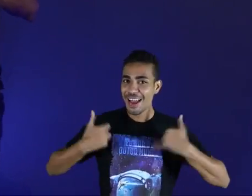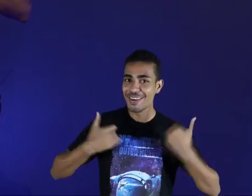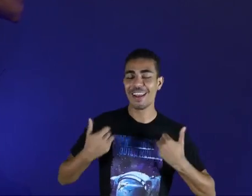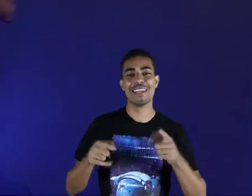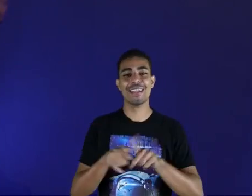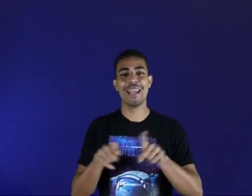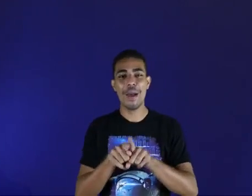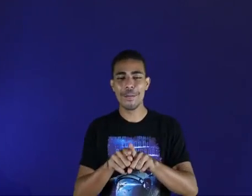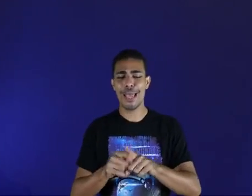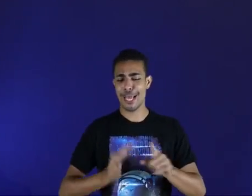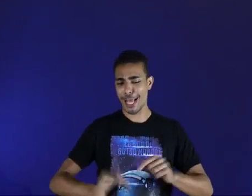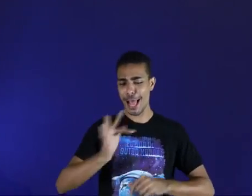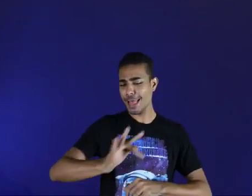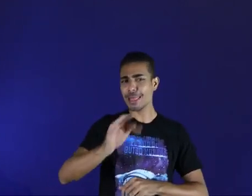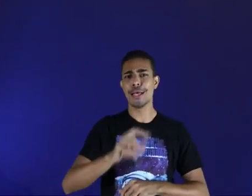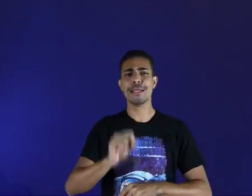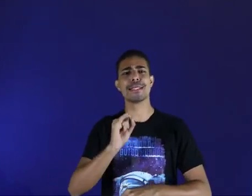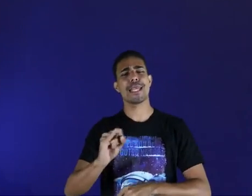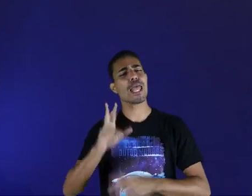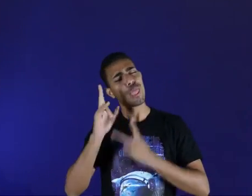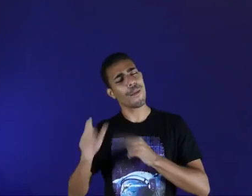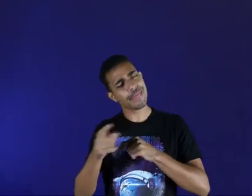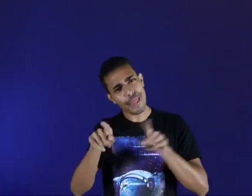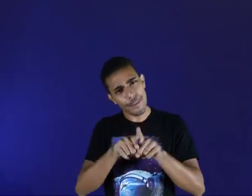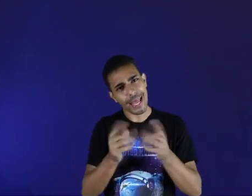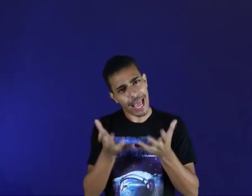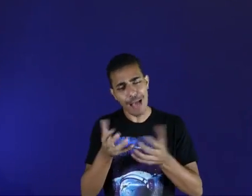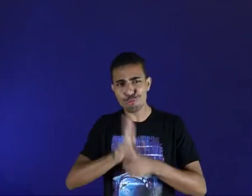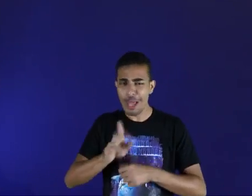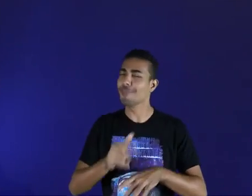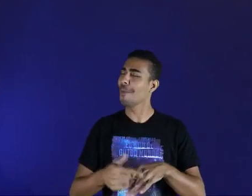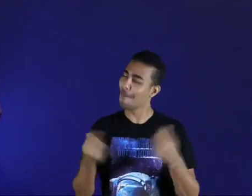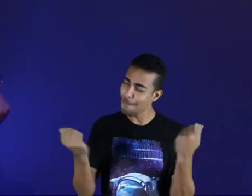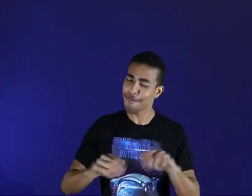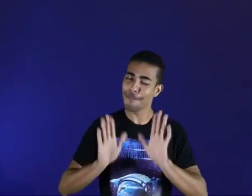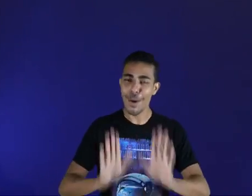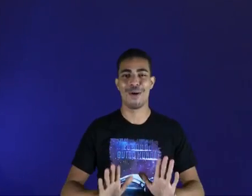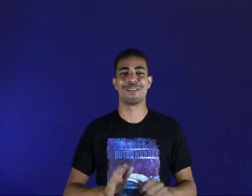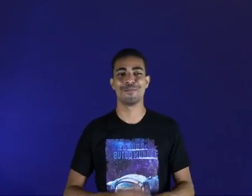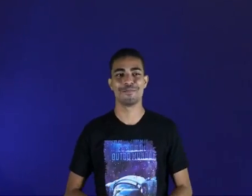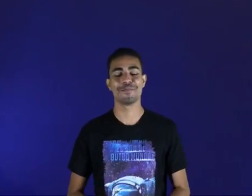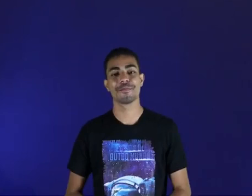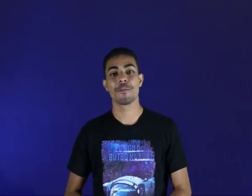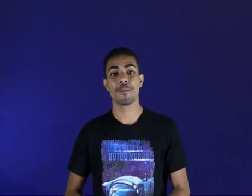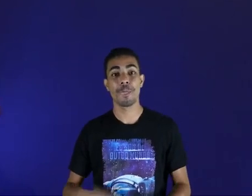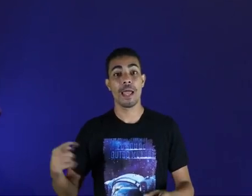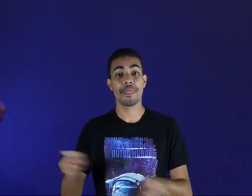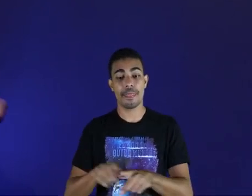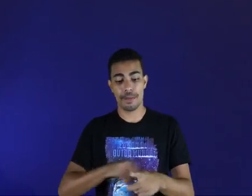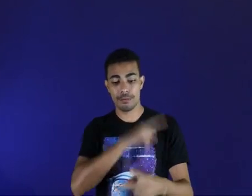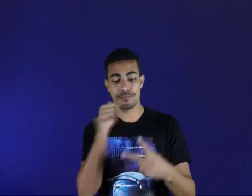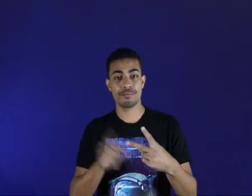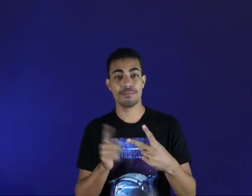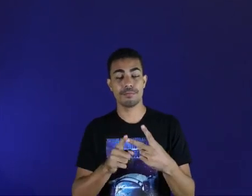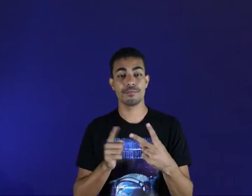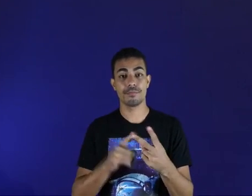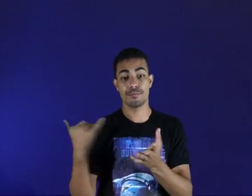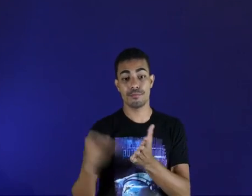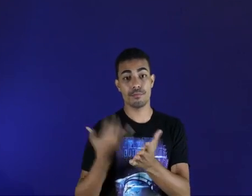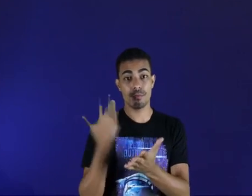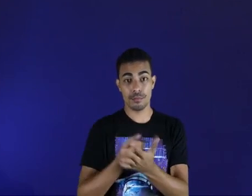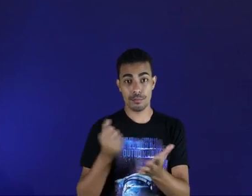usar onde você quiser, meu filho. Até para dormir, se você quiser. A segunda coisa é a seguinte, assinatura da lição da